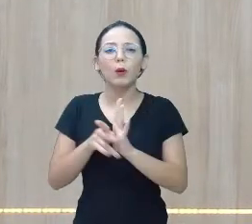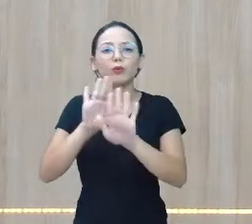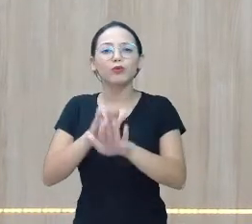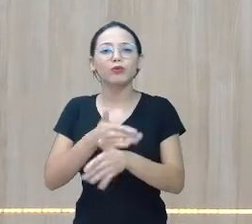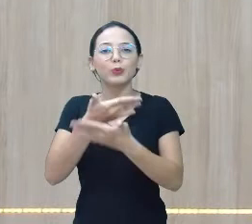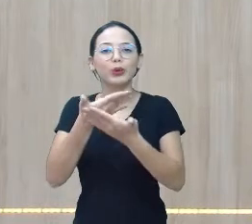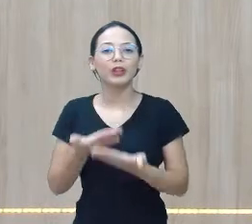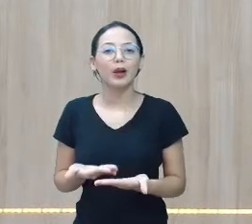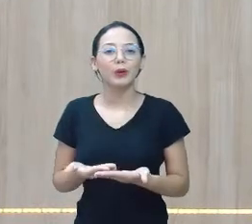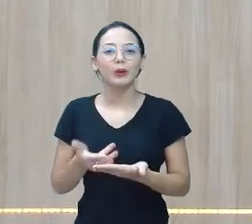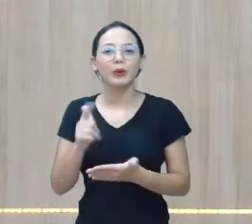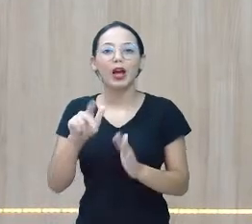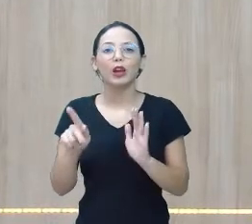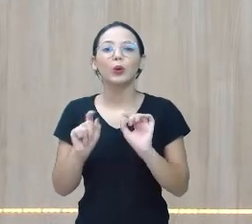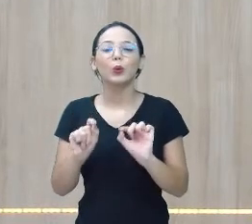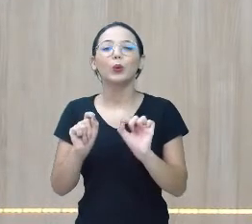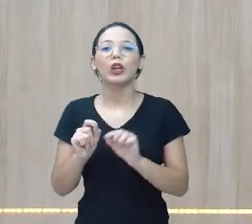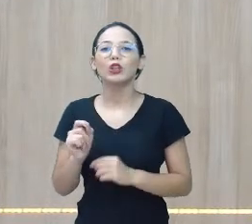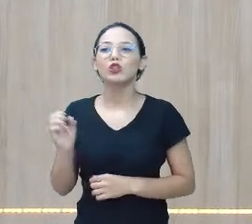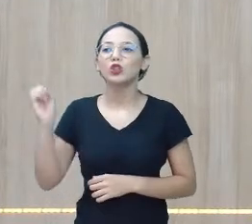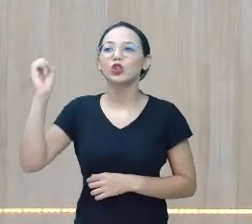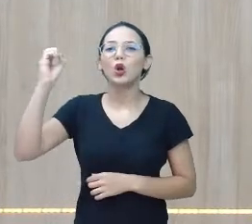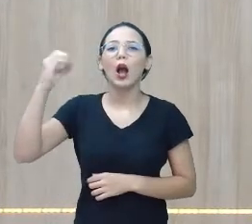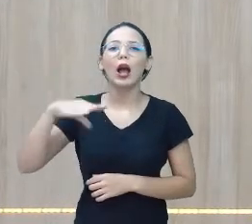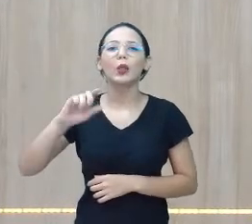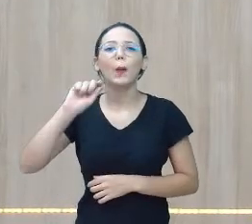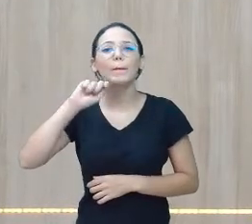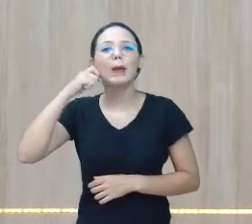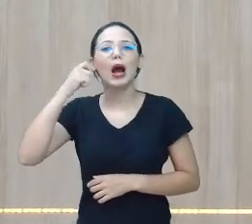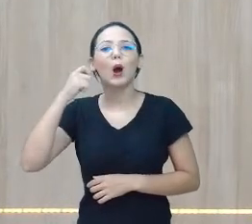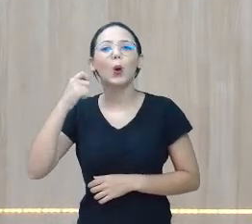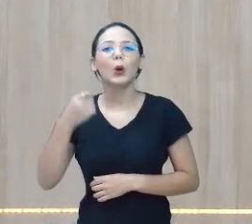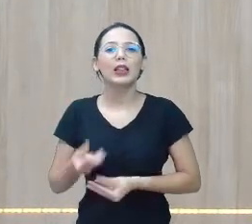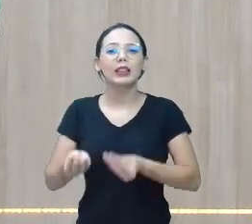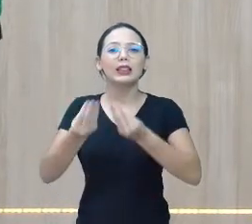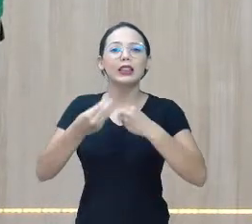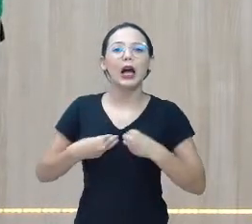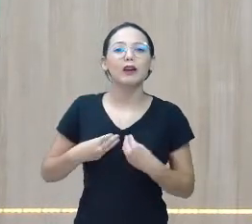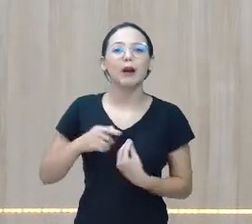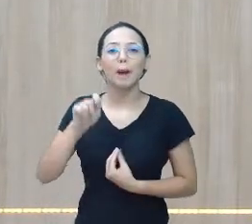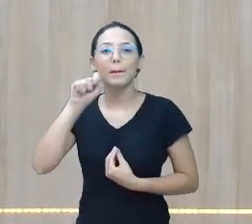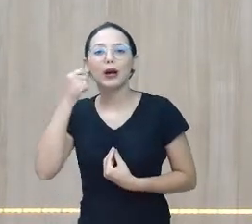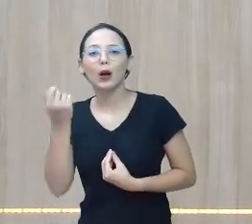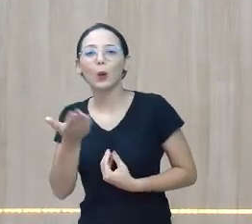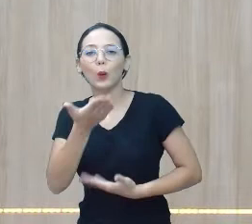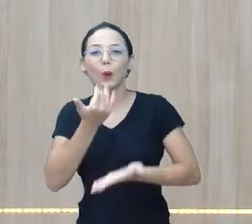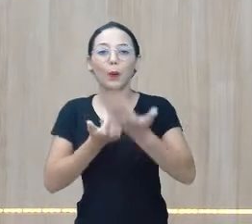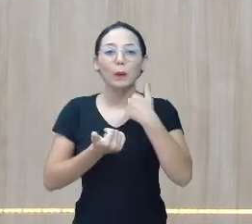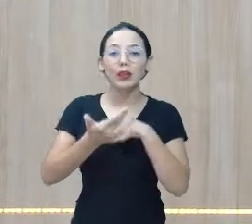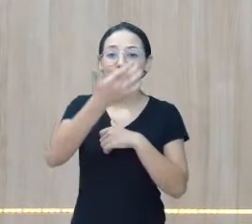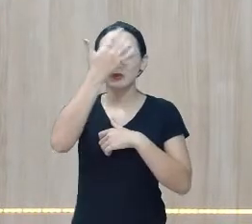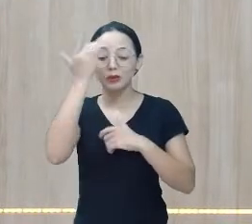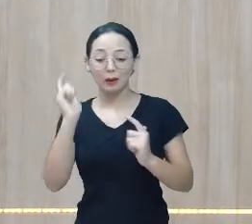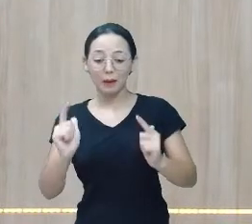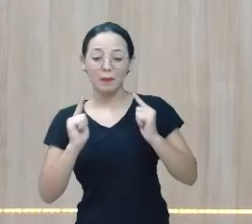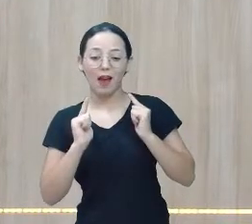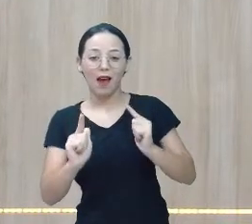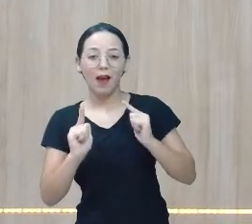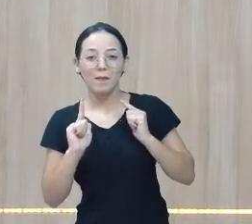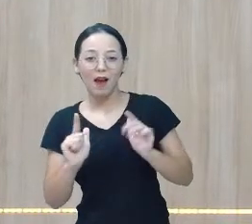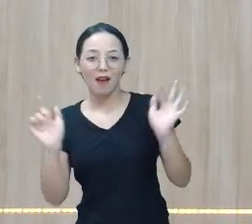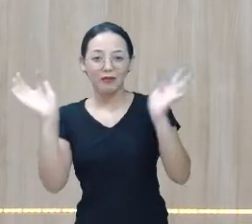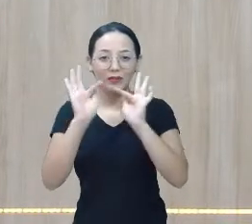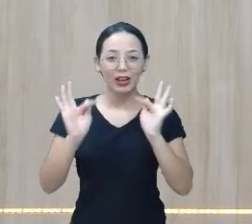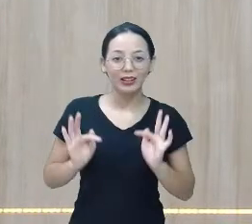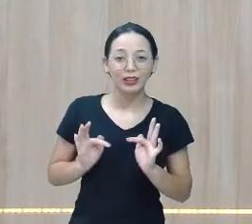espetáculo, era jogado, né, para a população pão, alimento, né? Então, o pessoal se divertia,